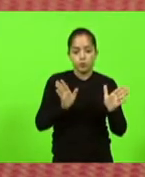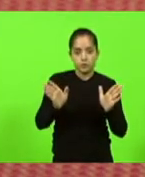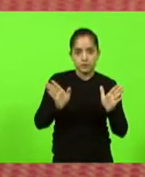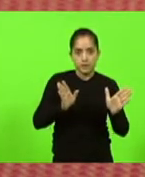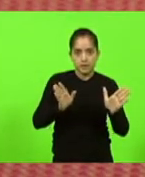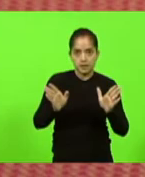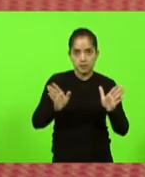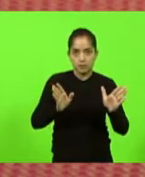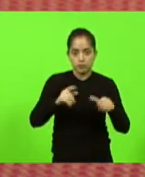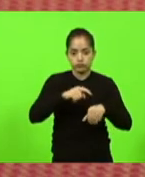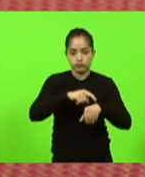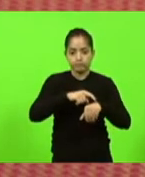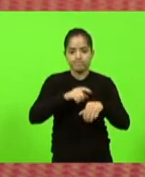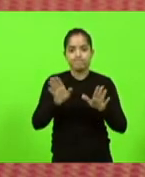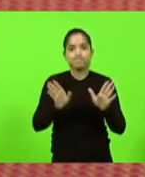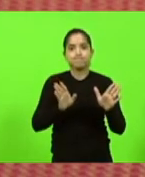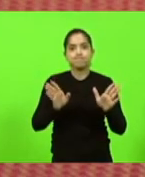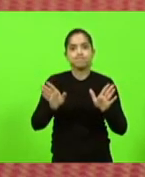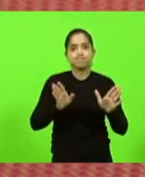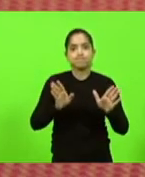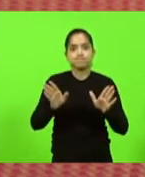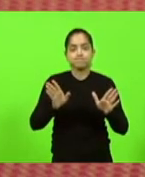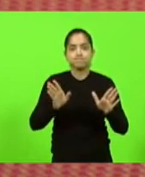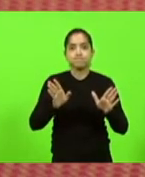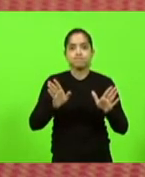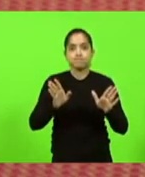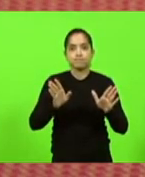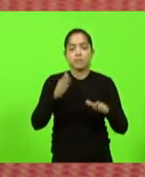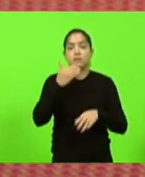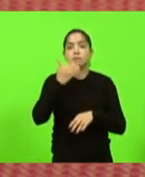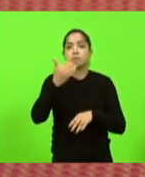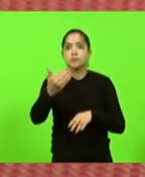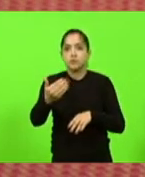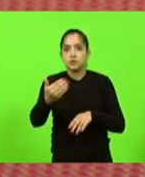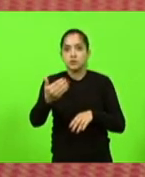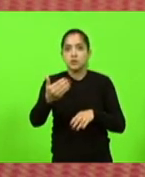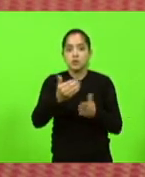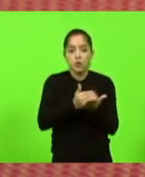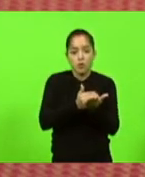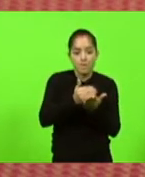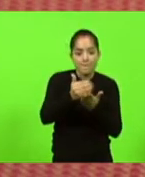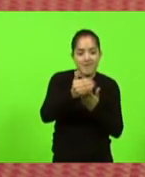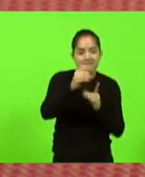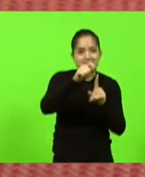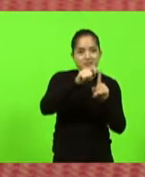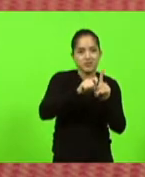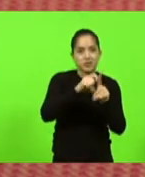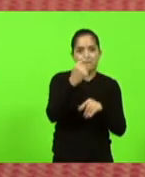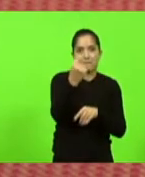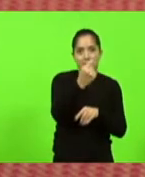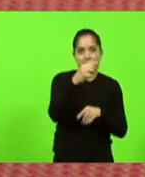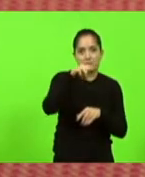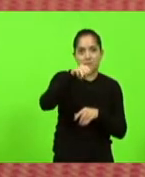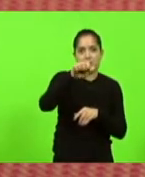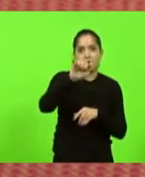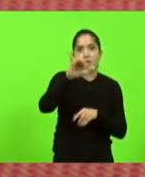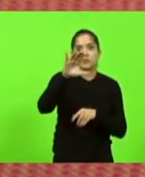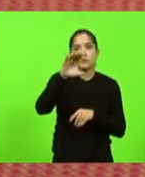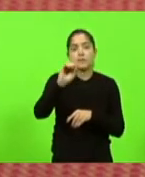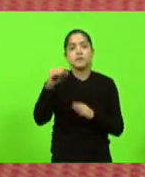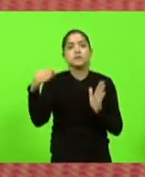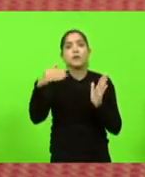o tempo temporal objeto para requerer começa dia 1º de março e vai até o 31 de